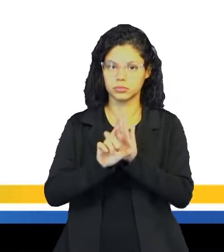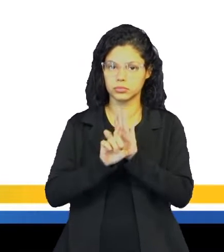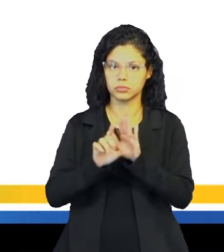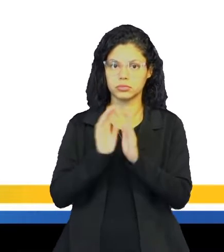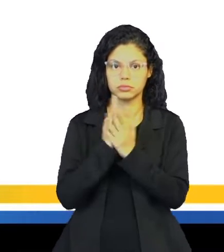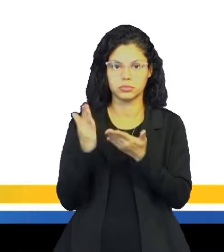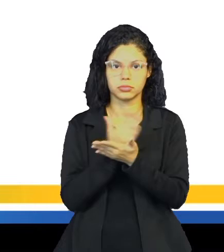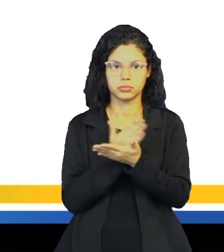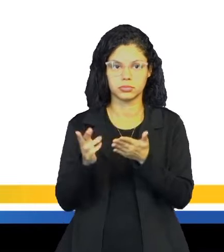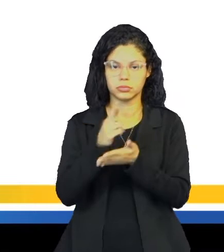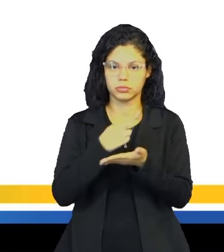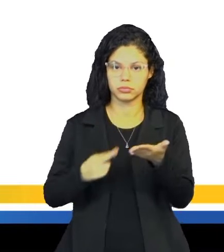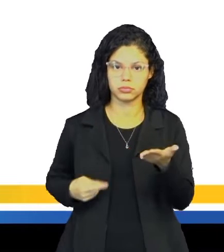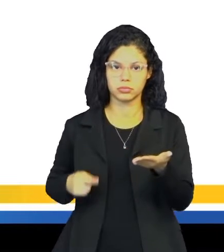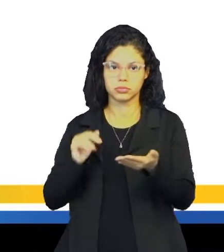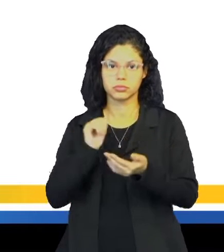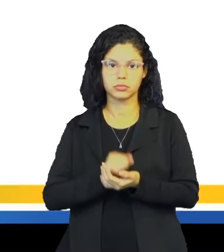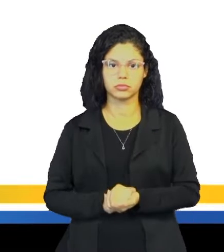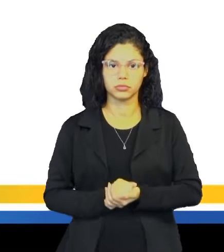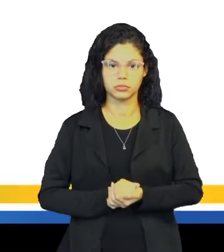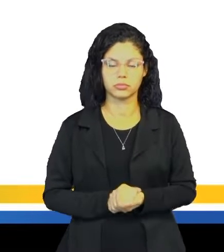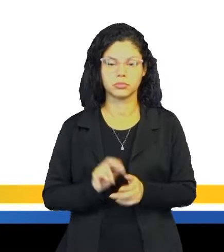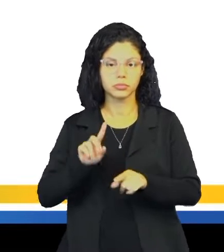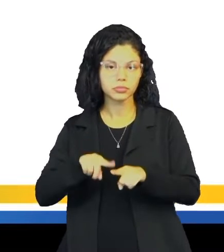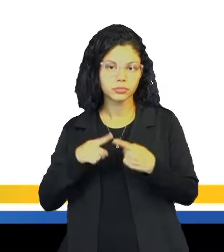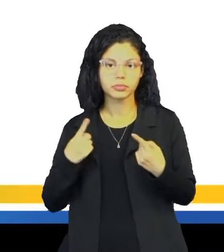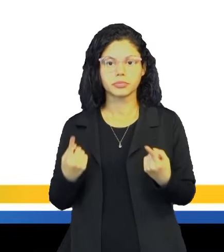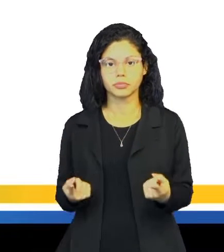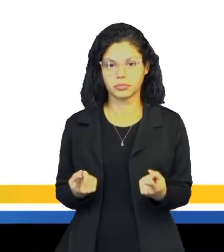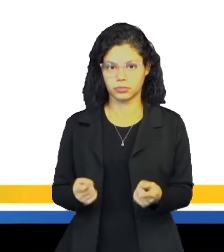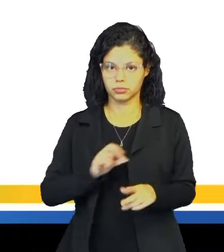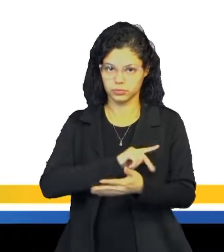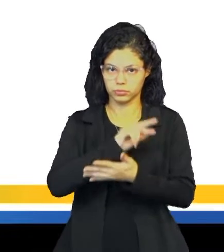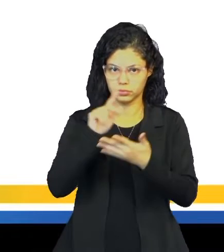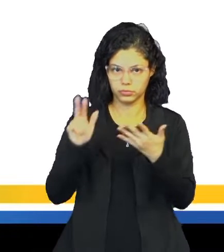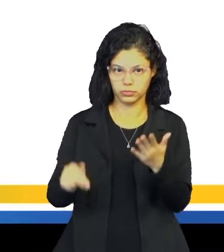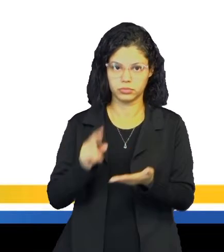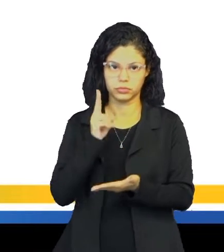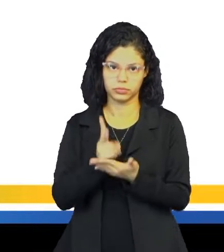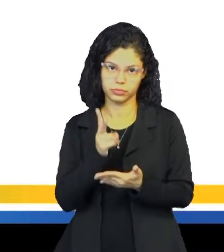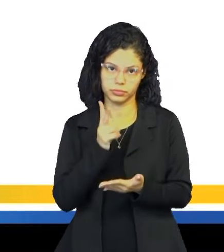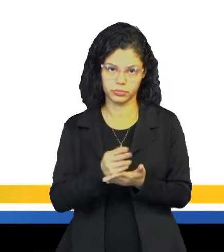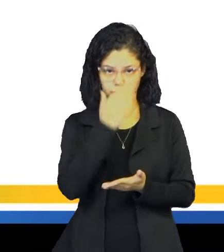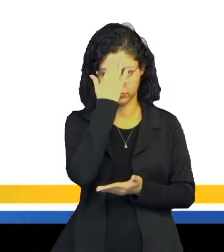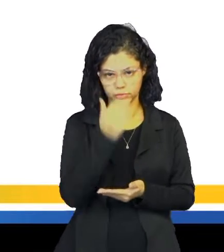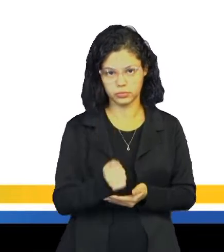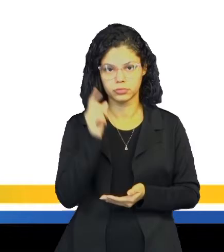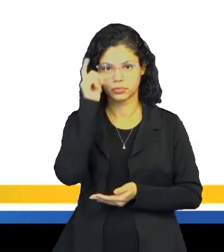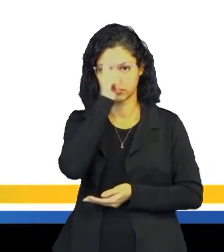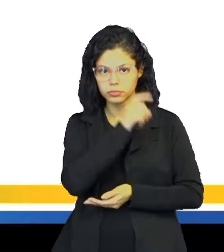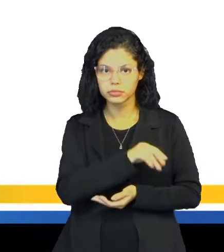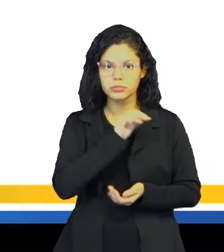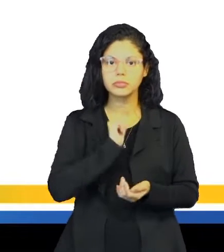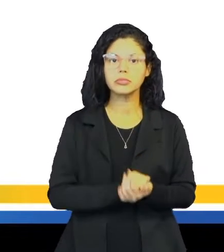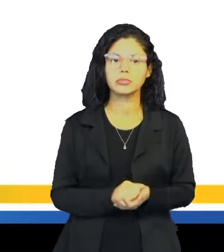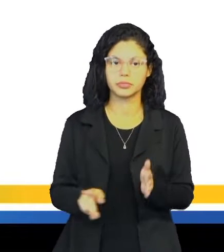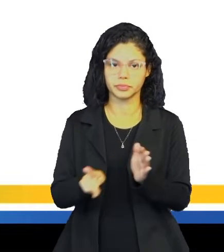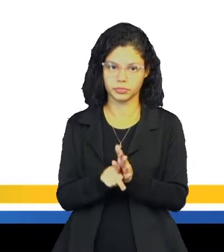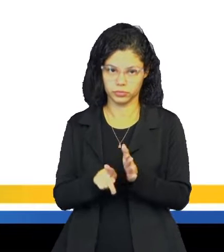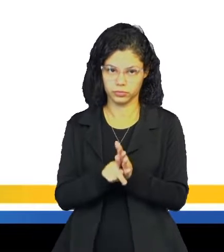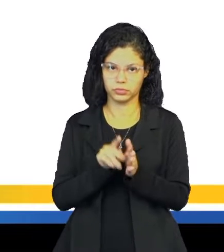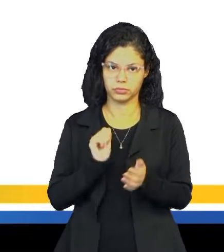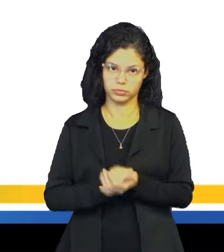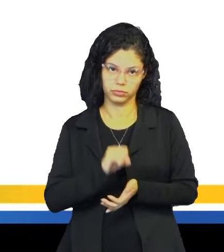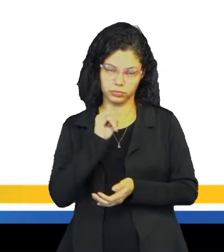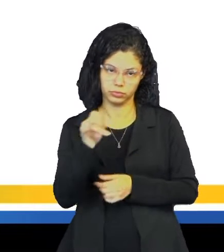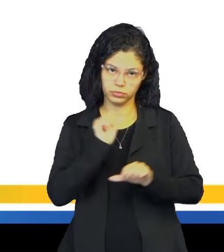livros, relatórios. Porém, por diversas vezes é difícil saber se a fonte histórica é original,